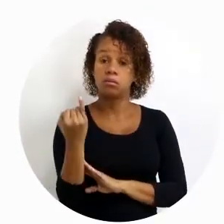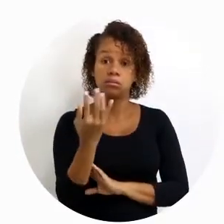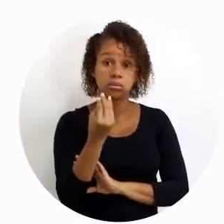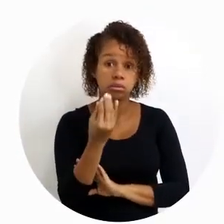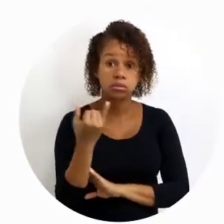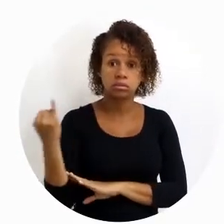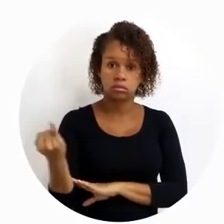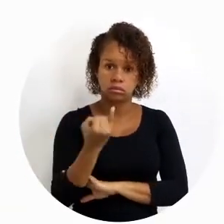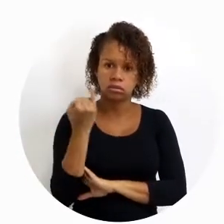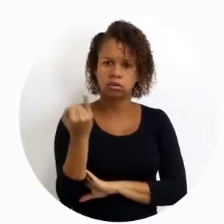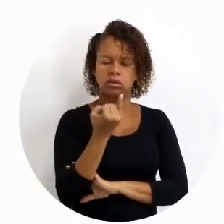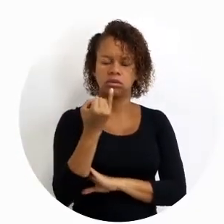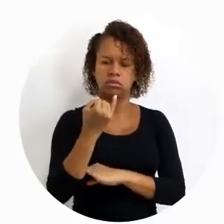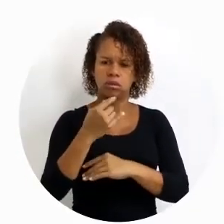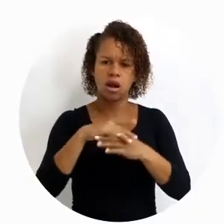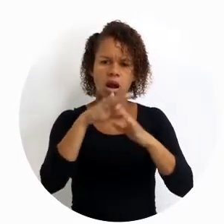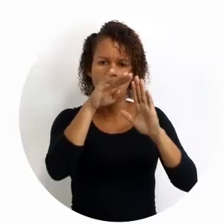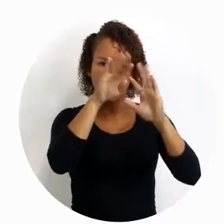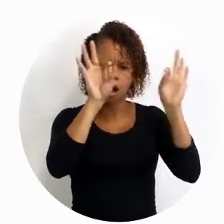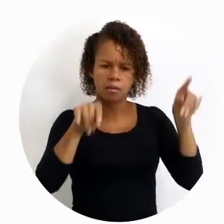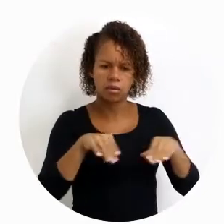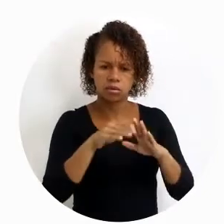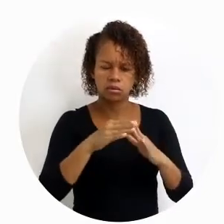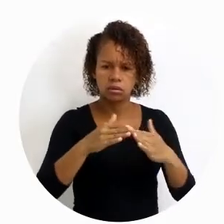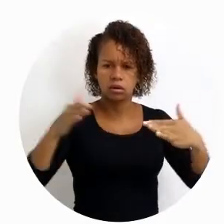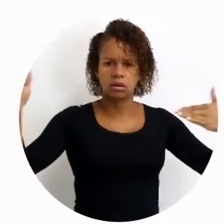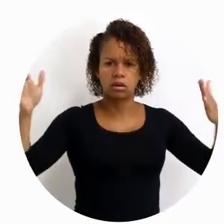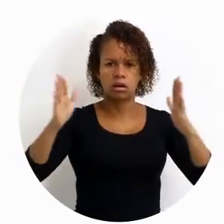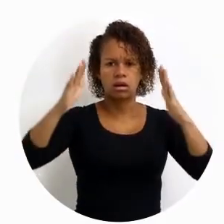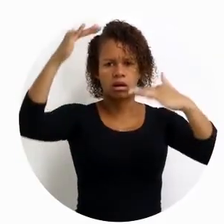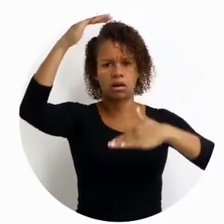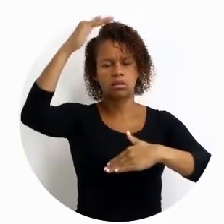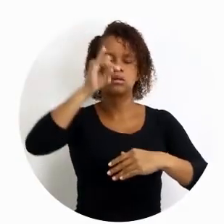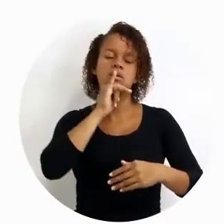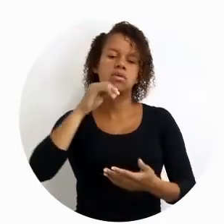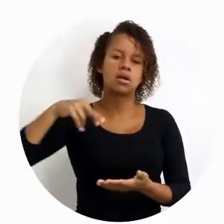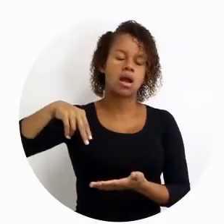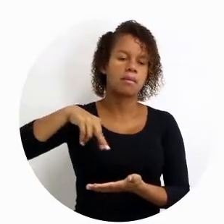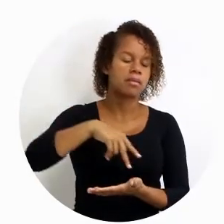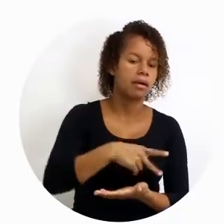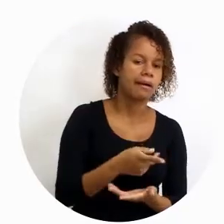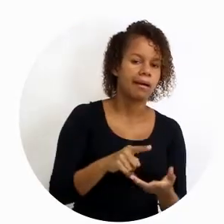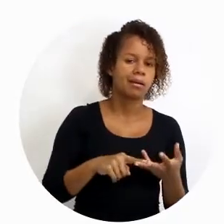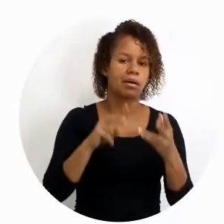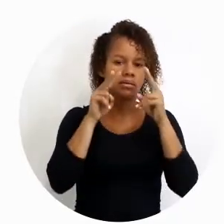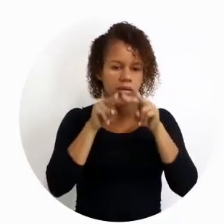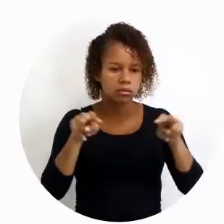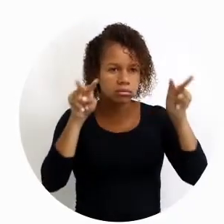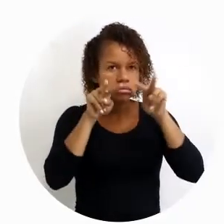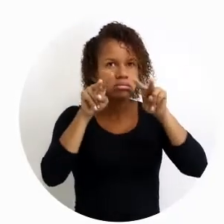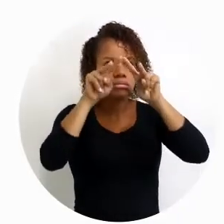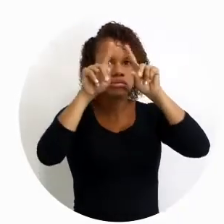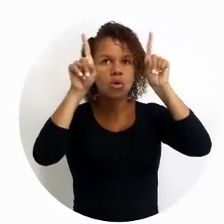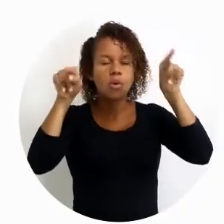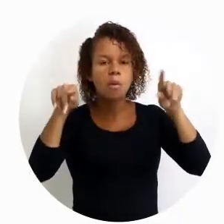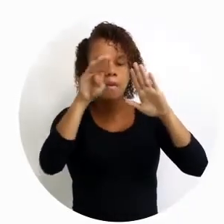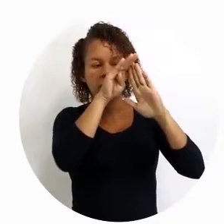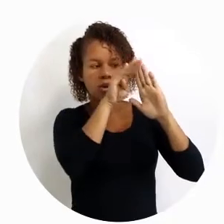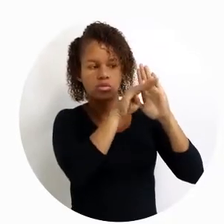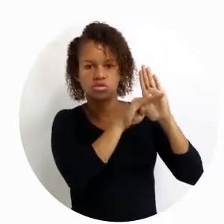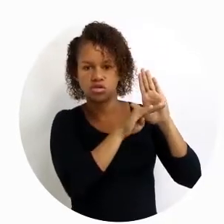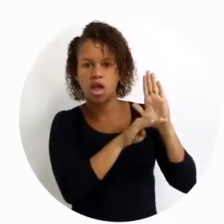Ele é muito útil para projetos grandes, quando eu tenho que caminhar e visualizar por diferentes ângulos